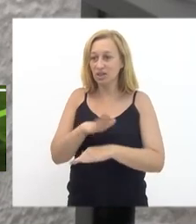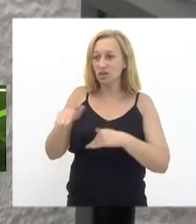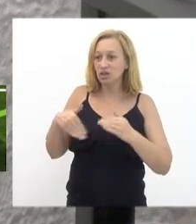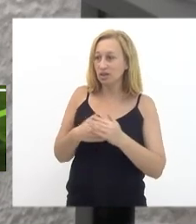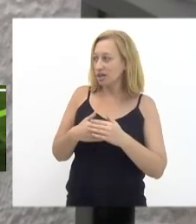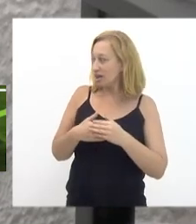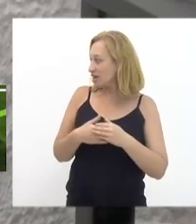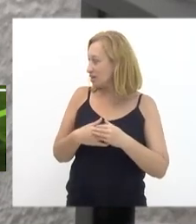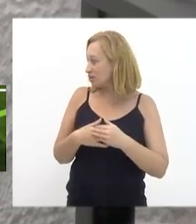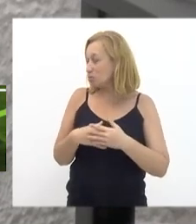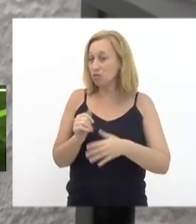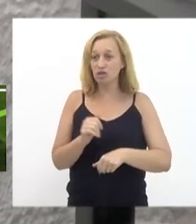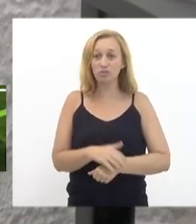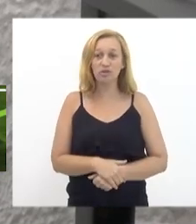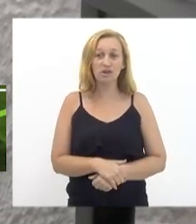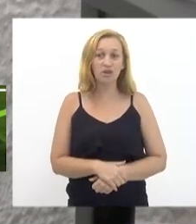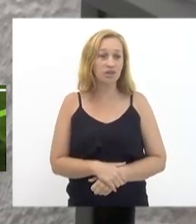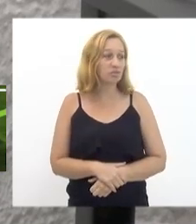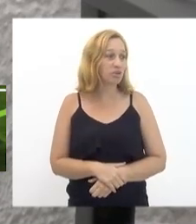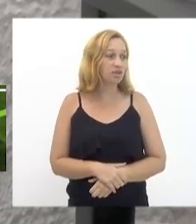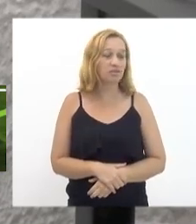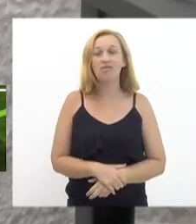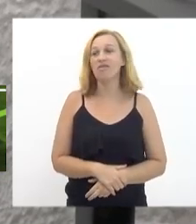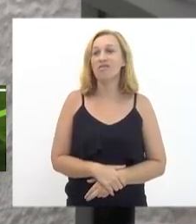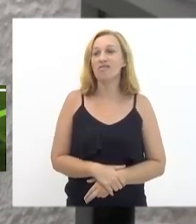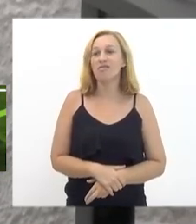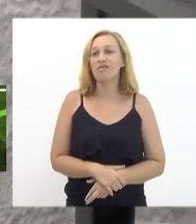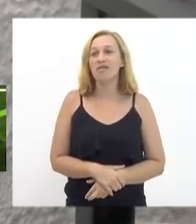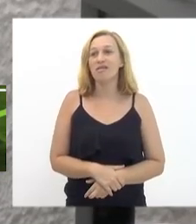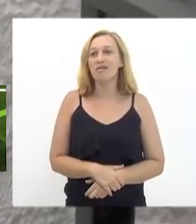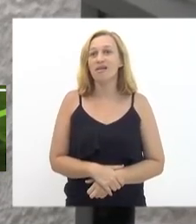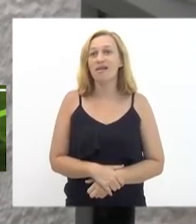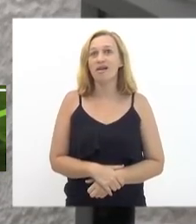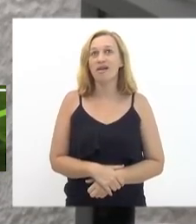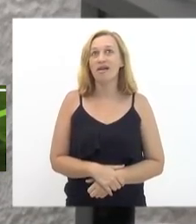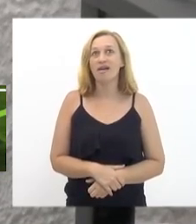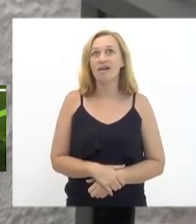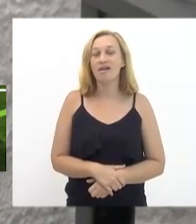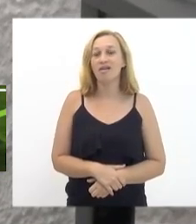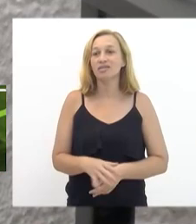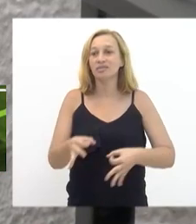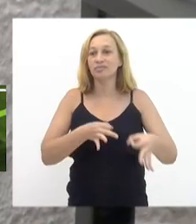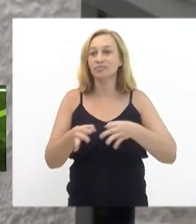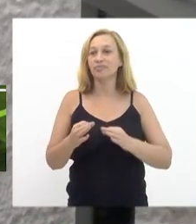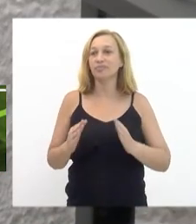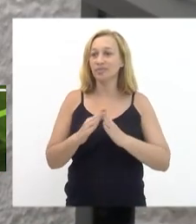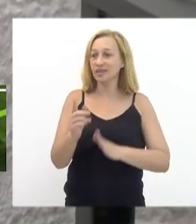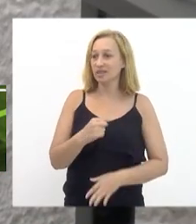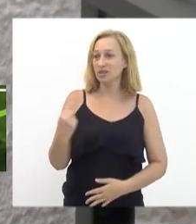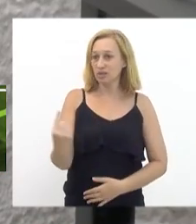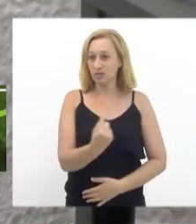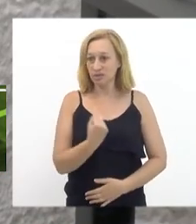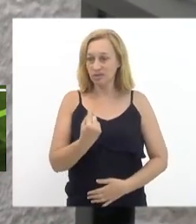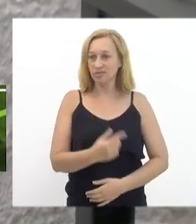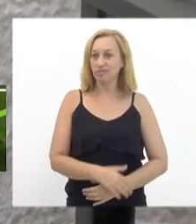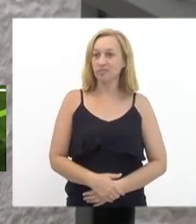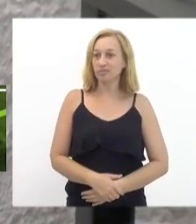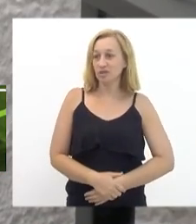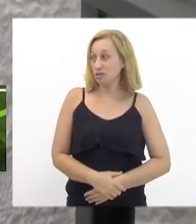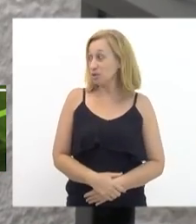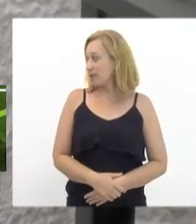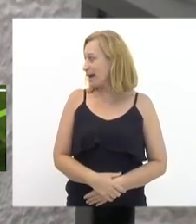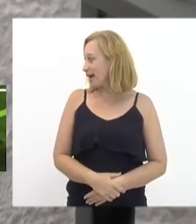gente possa ter condição de fazer acontecer bom esse é o programa A Casa da gente é